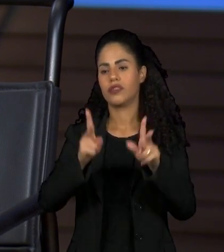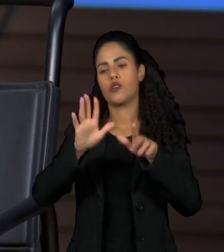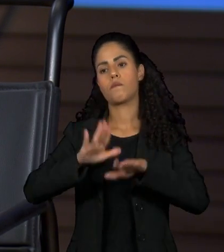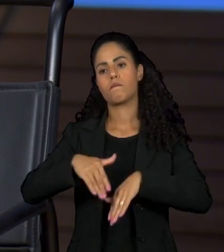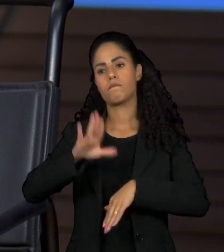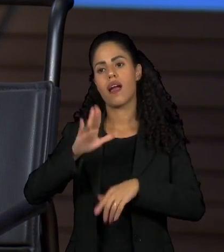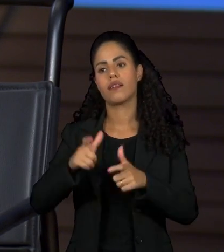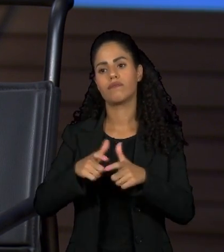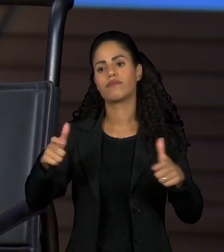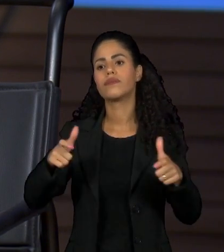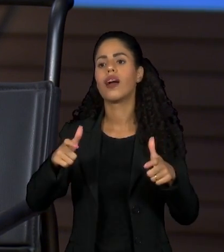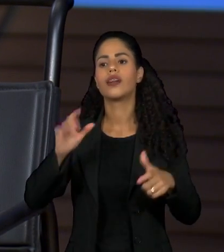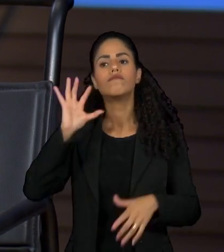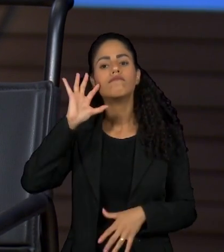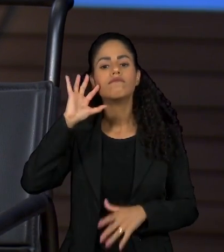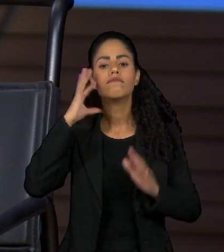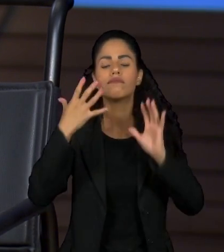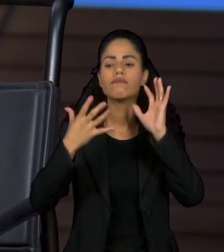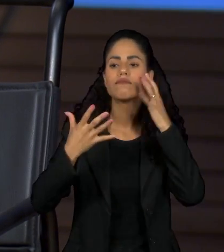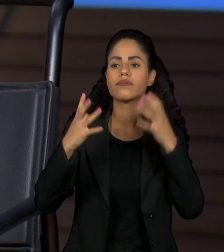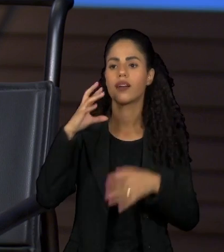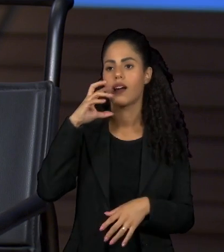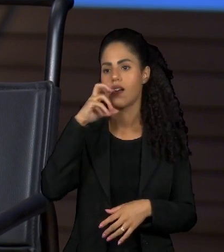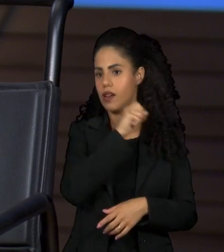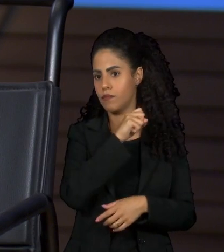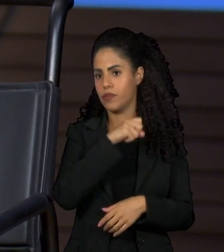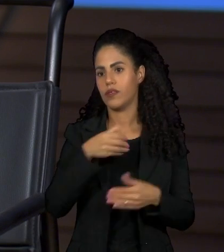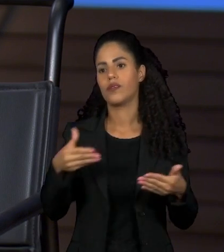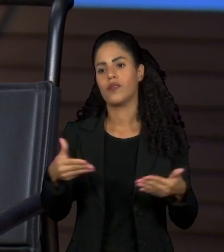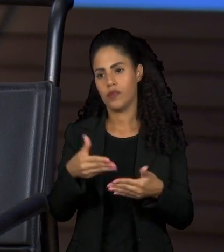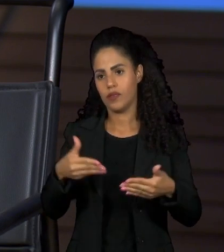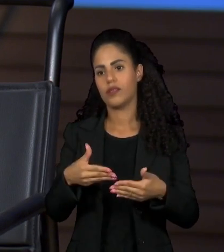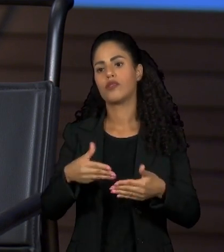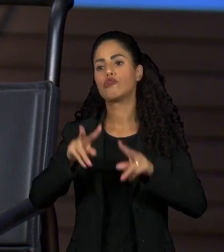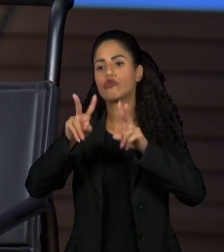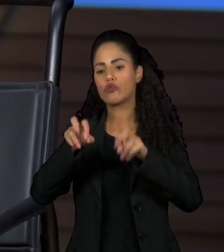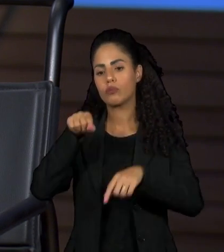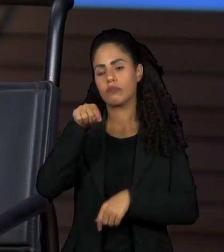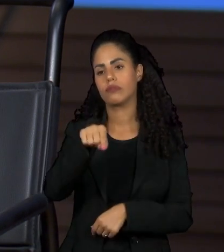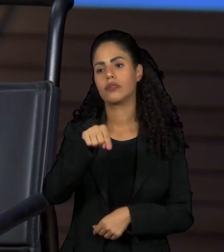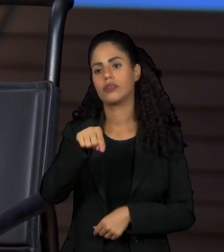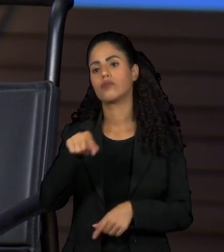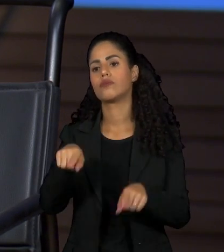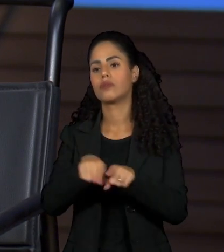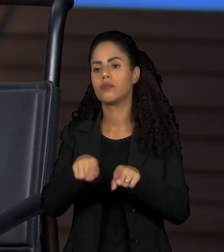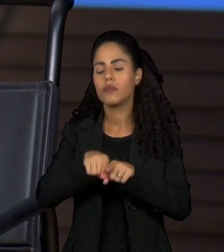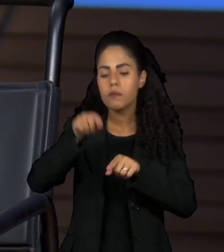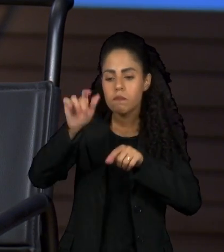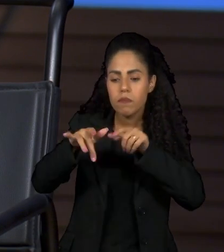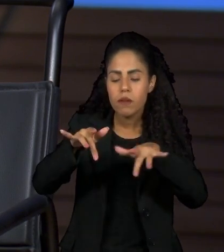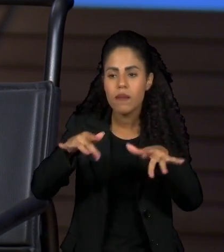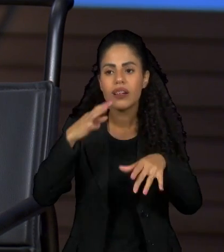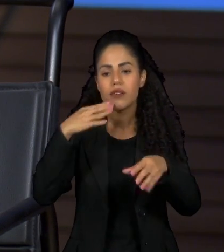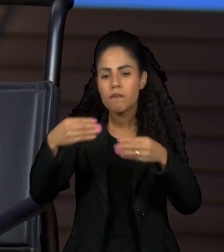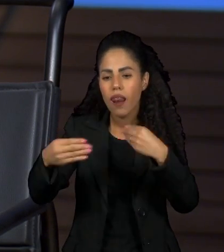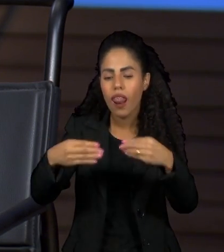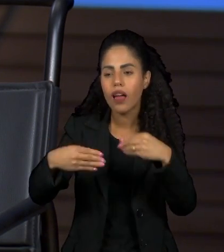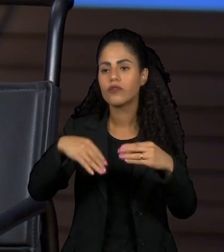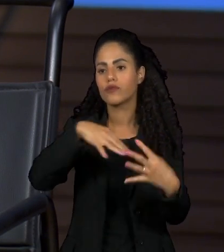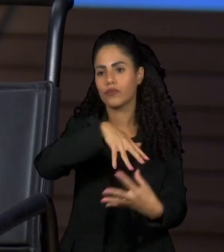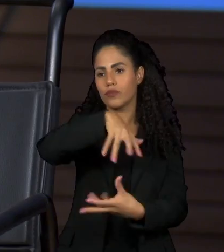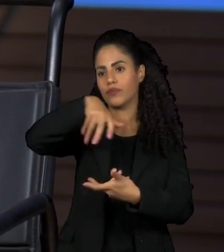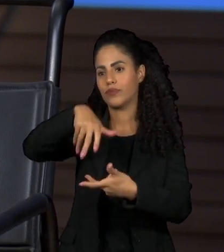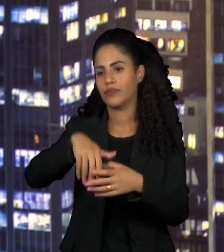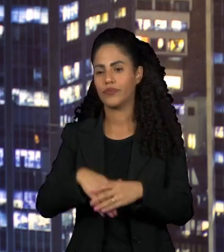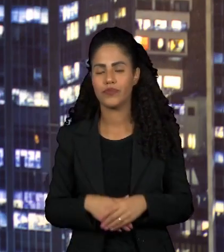realmente é uma das soluções mais promissoras que a gente tem aí para essa questão, não só dos resíduos plásticos, mas também do planeta como um